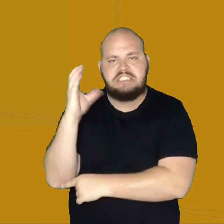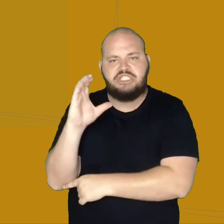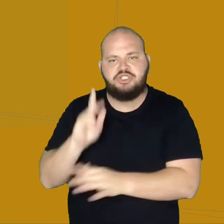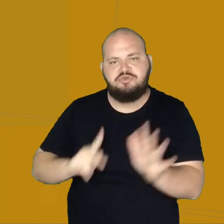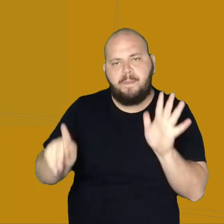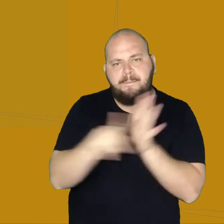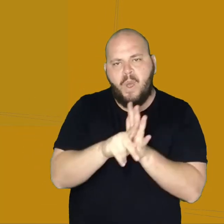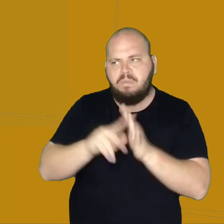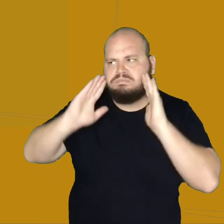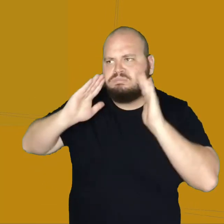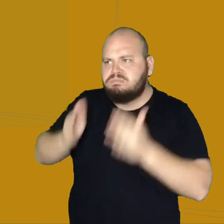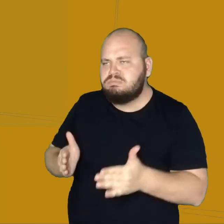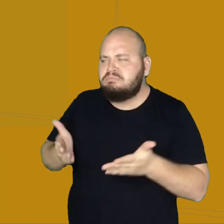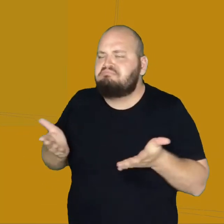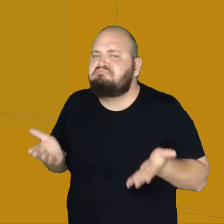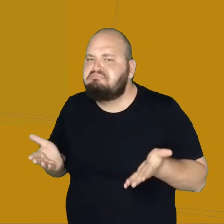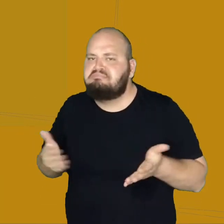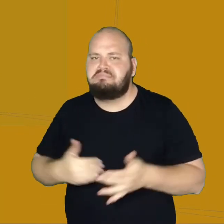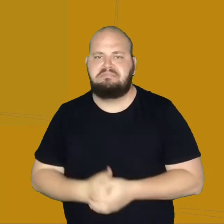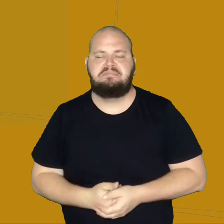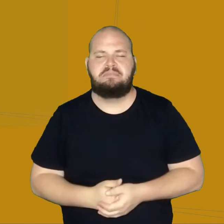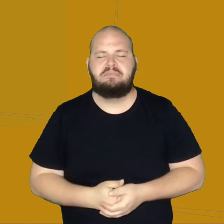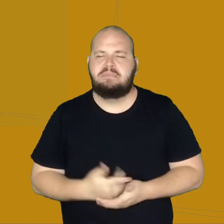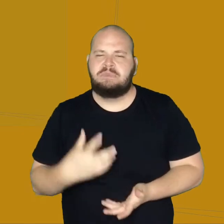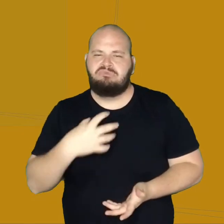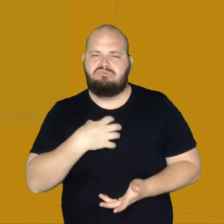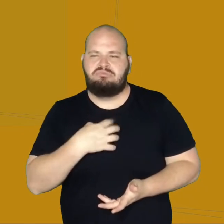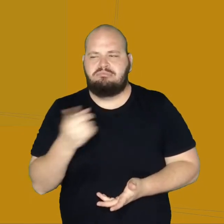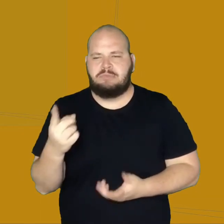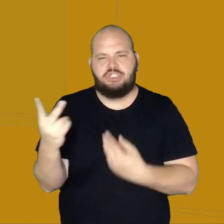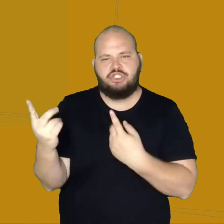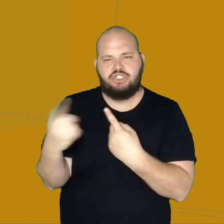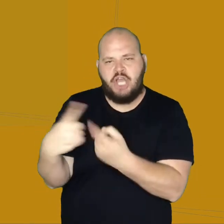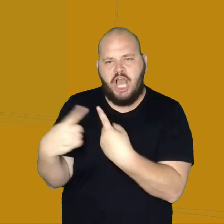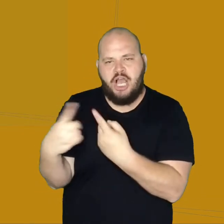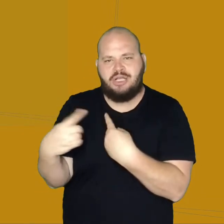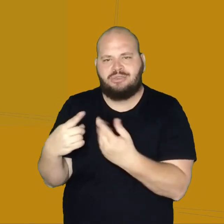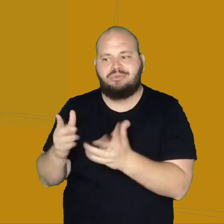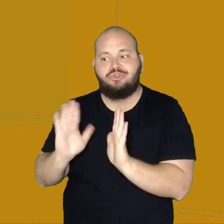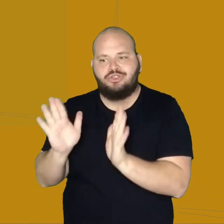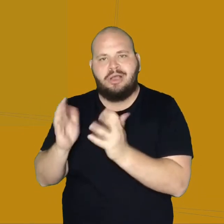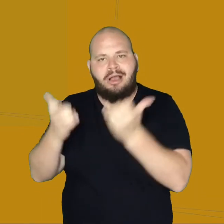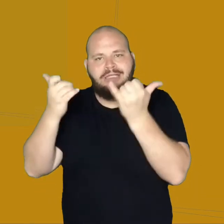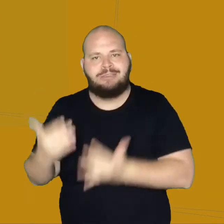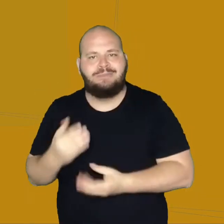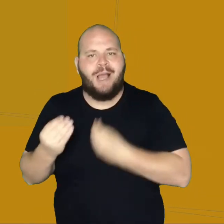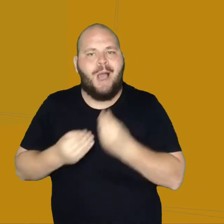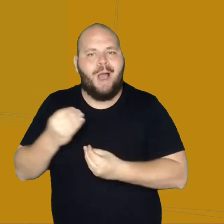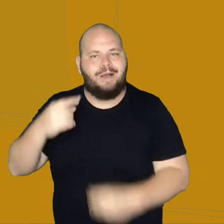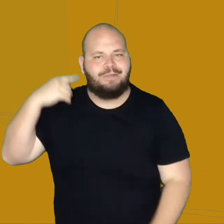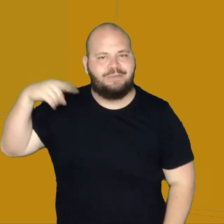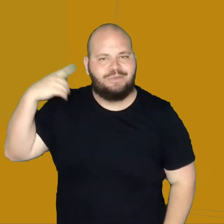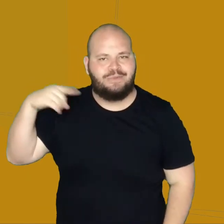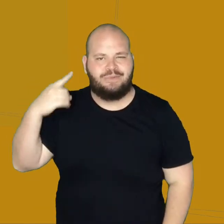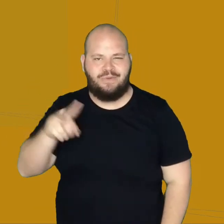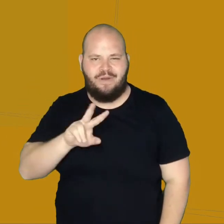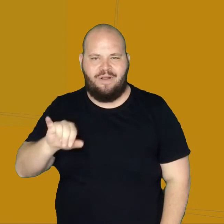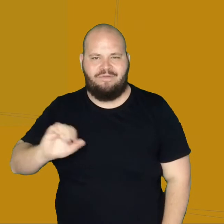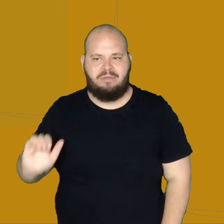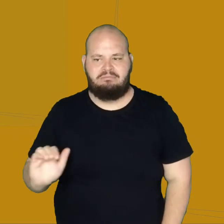Em O Alienista e em várias de suas obras, o Machado se mostra um crítico corrosivo do cientificismo em voga no seu tempo. A